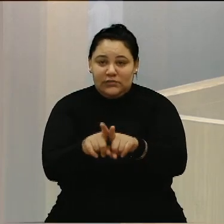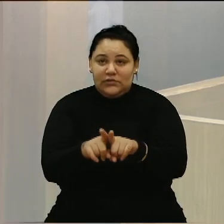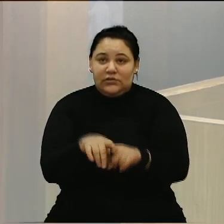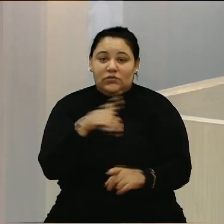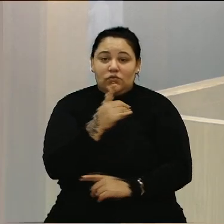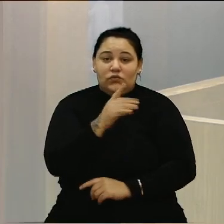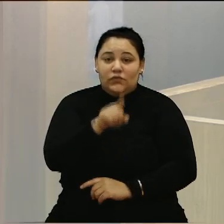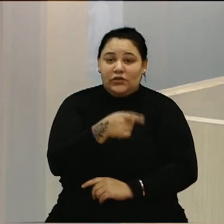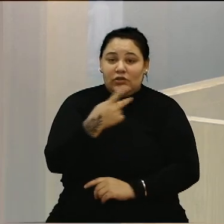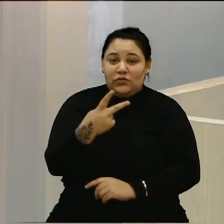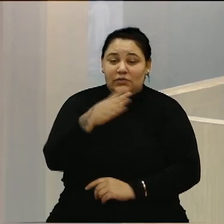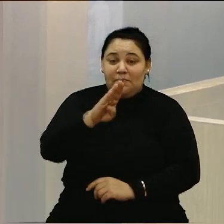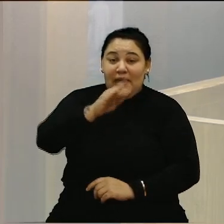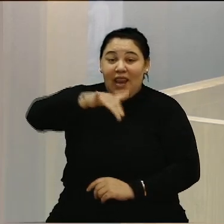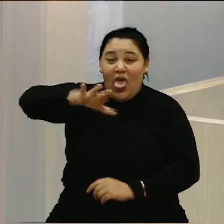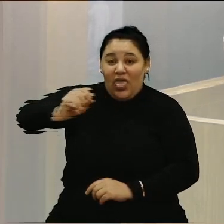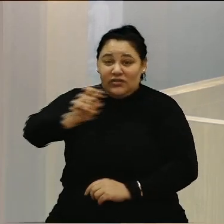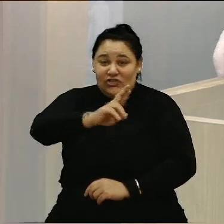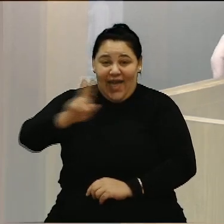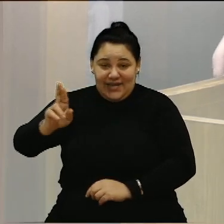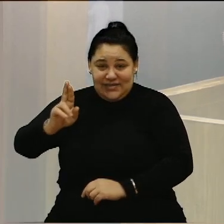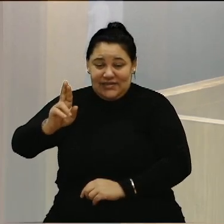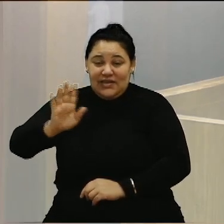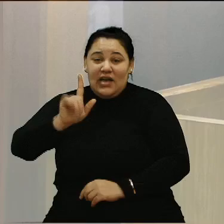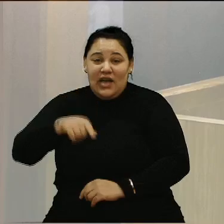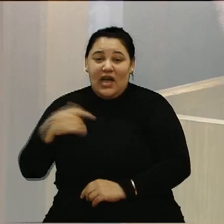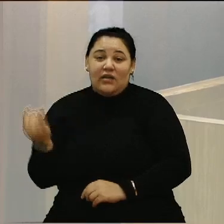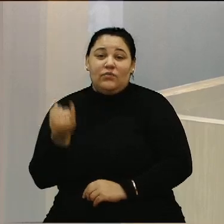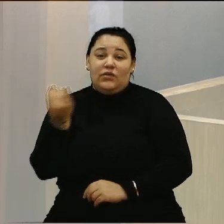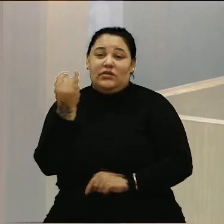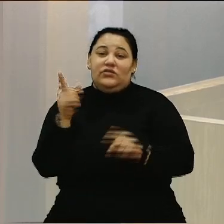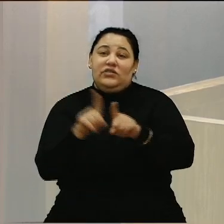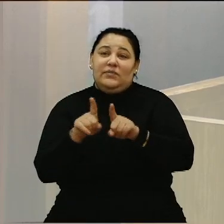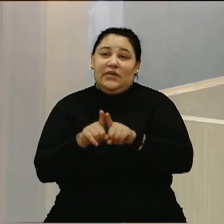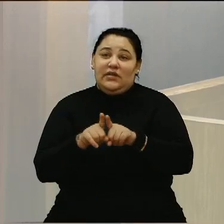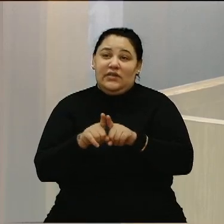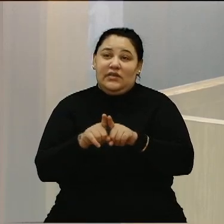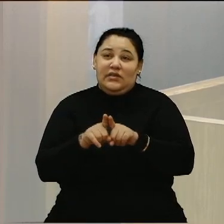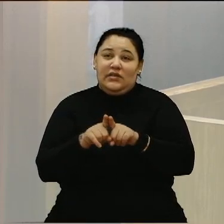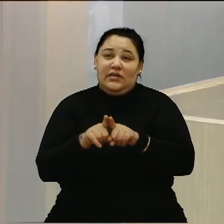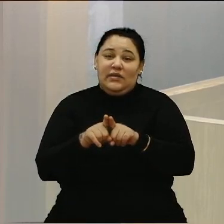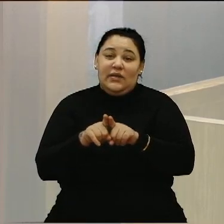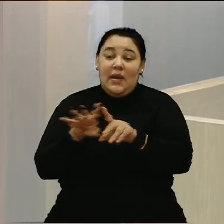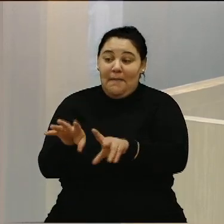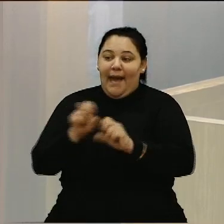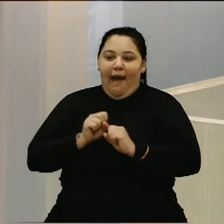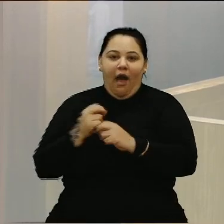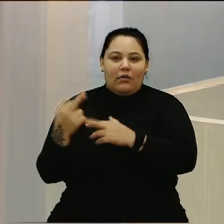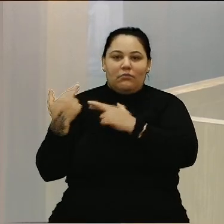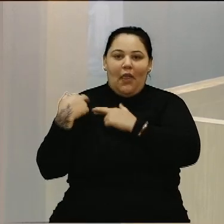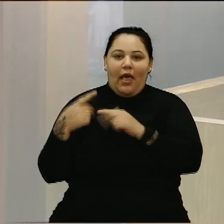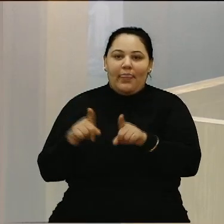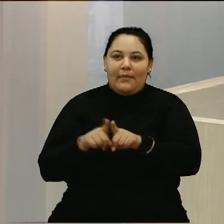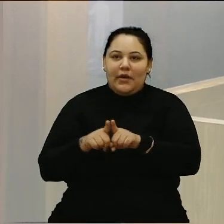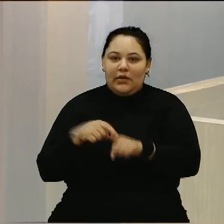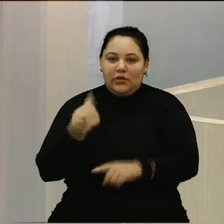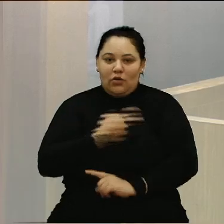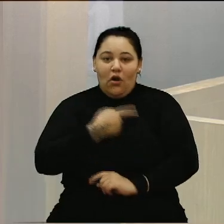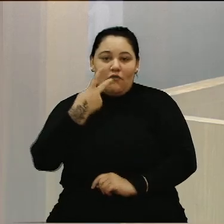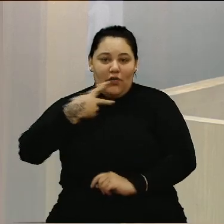bilhões de reais. Então isso é importante a gente e aí chamar a responsabilidade realmente para nós, e nós vereadores